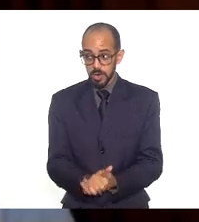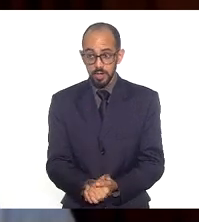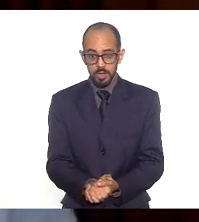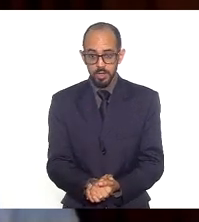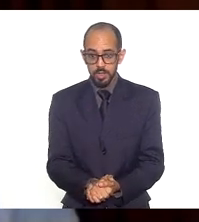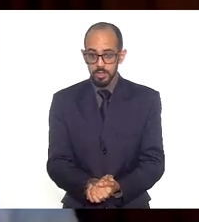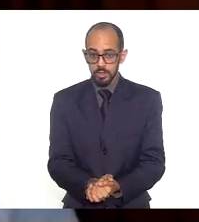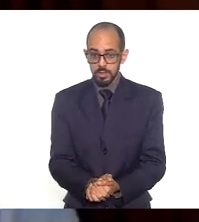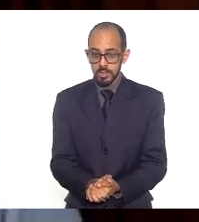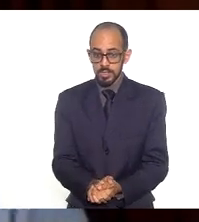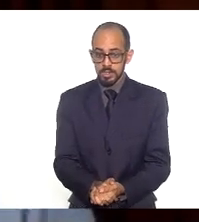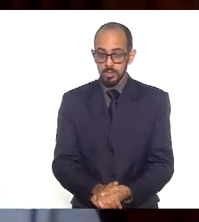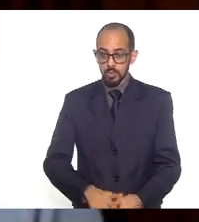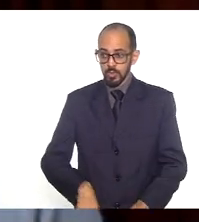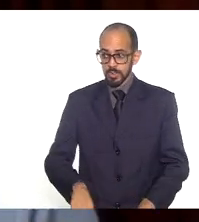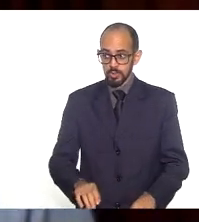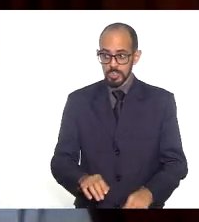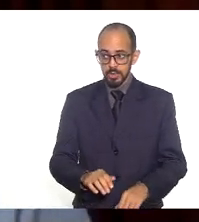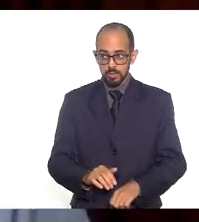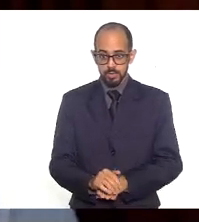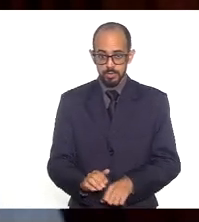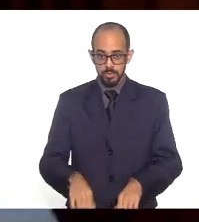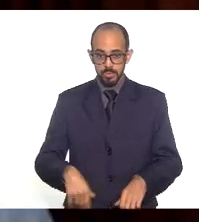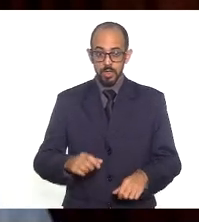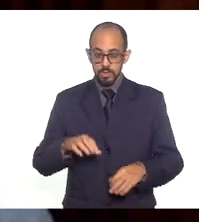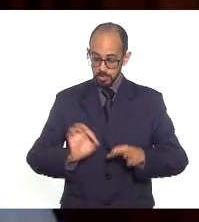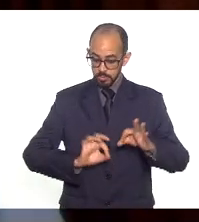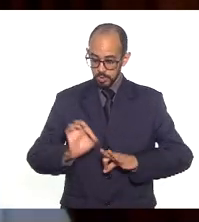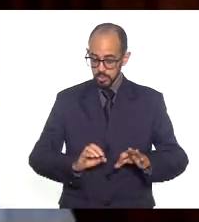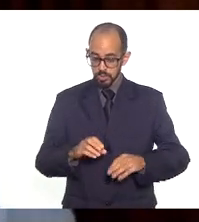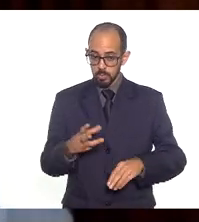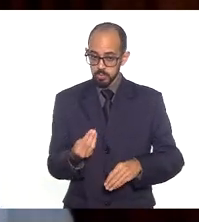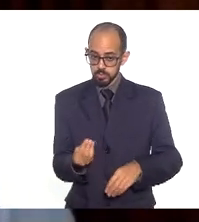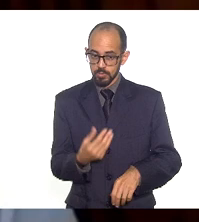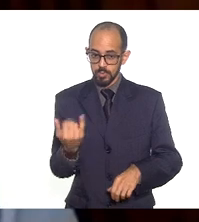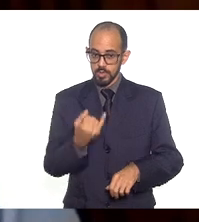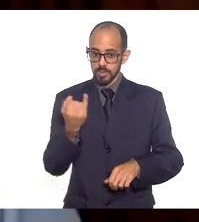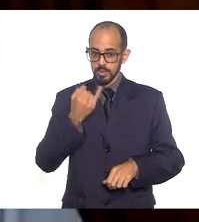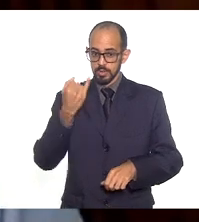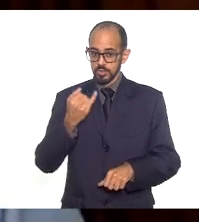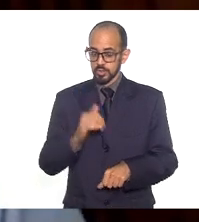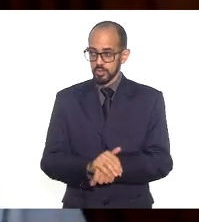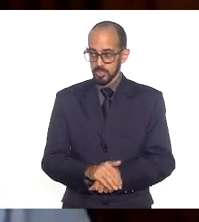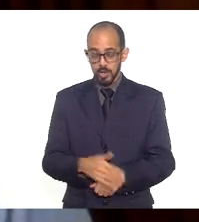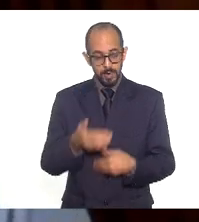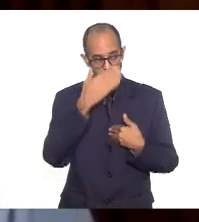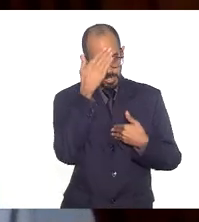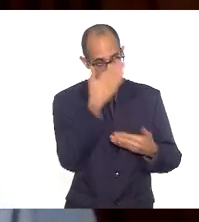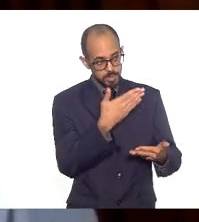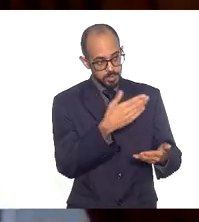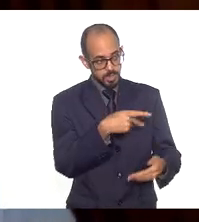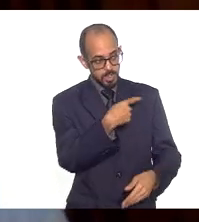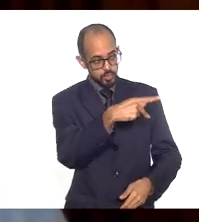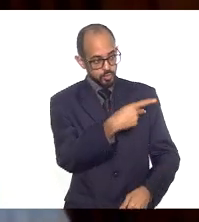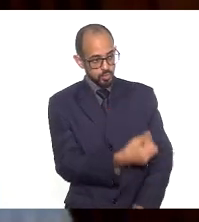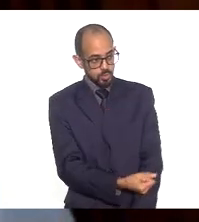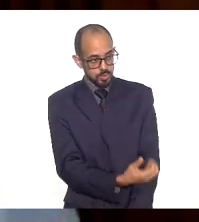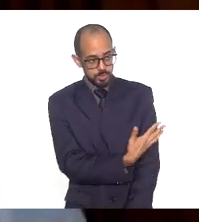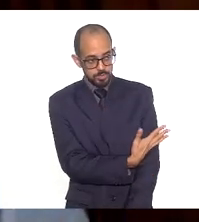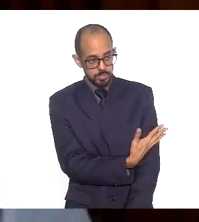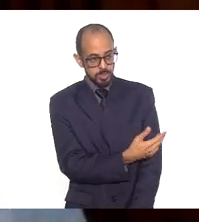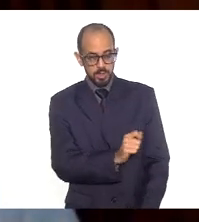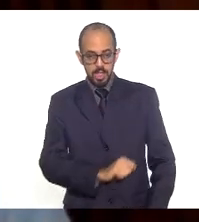feito um trabalho muito importante e este é um projeto muito importante. Então, quero agradecer a sensibilidade de Vossa